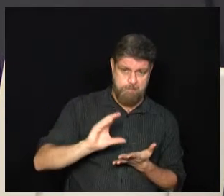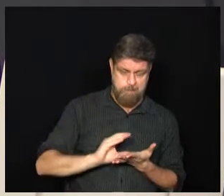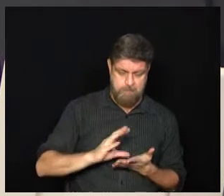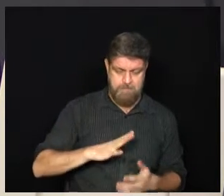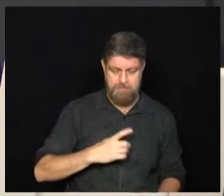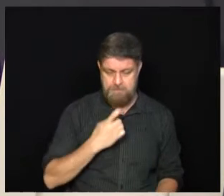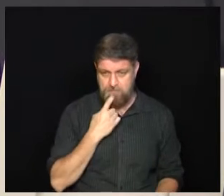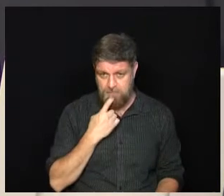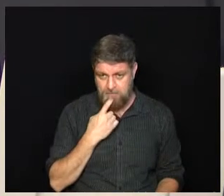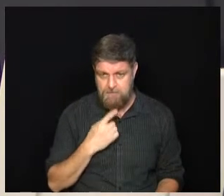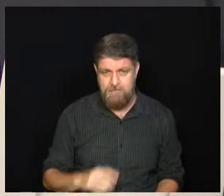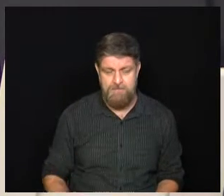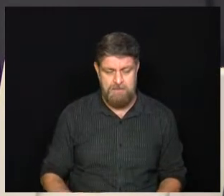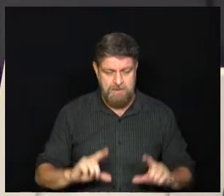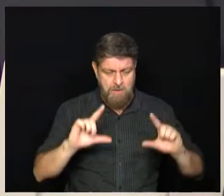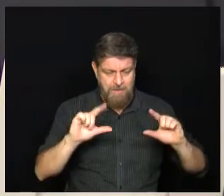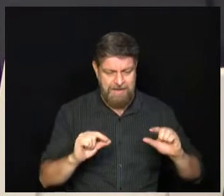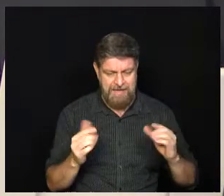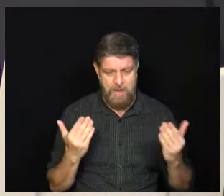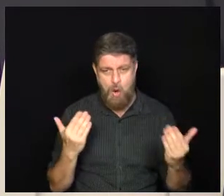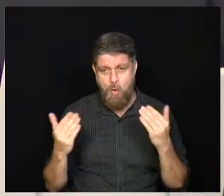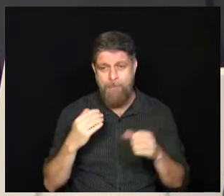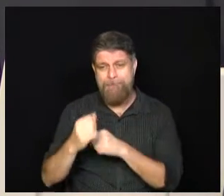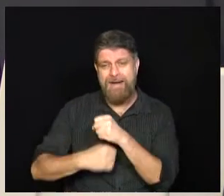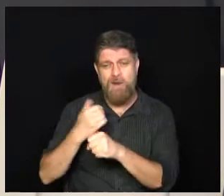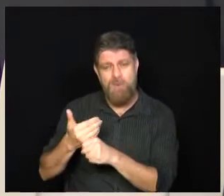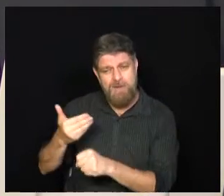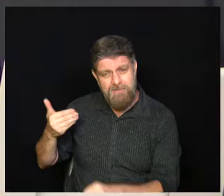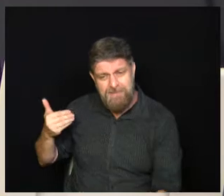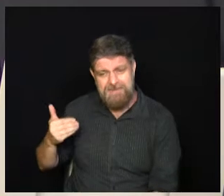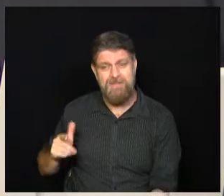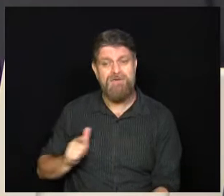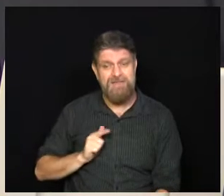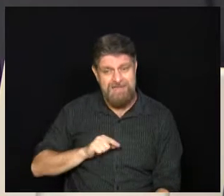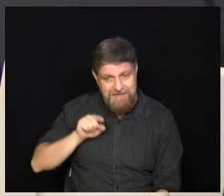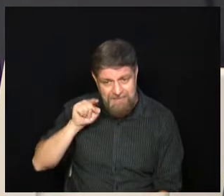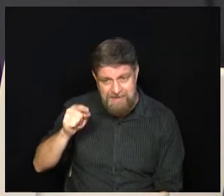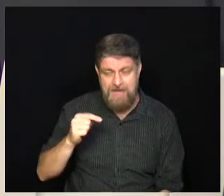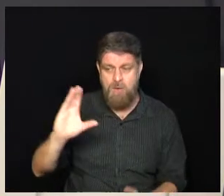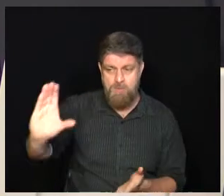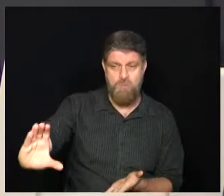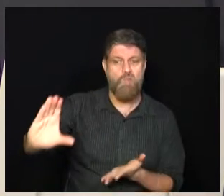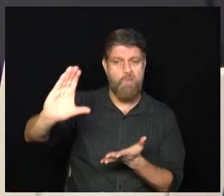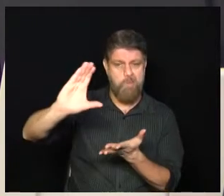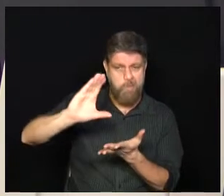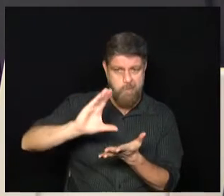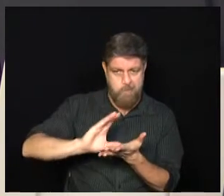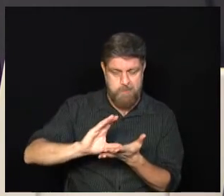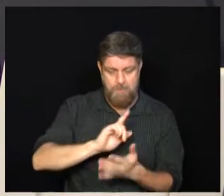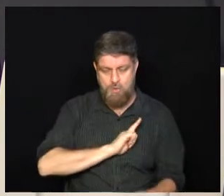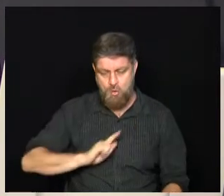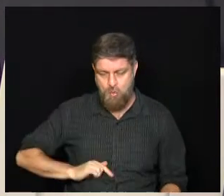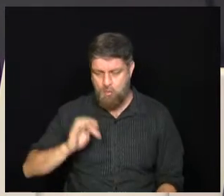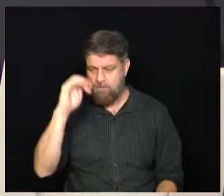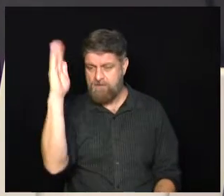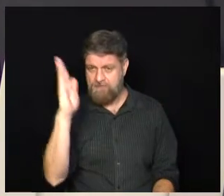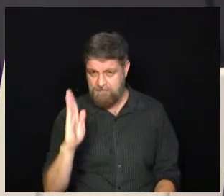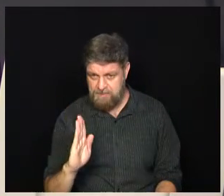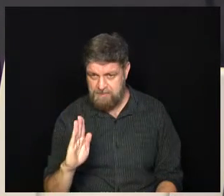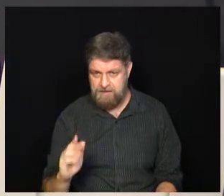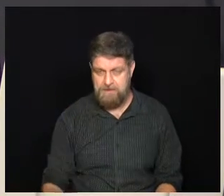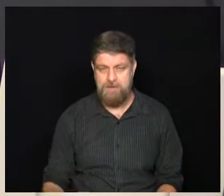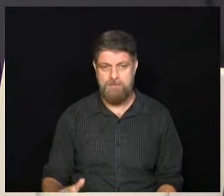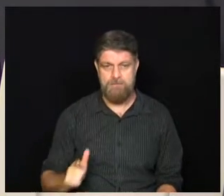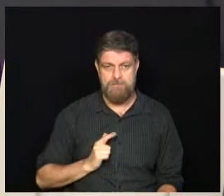essa queda em relação ao ano passado está relacionada também àquela ajuda financeira que veio do governo federal, aí aprovado na